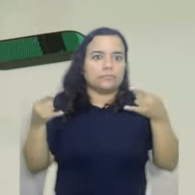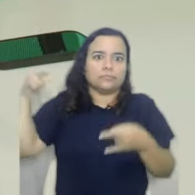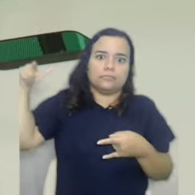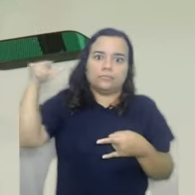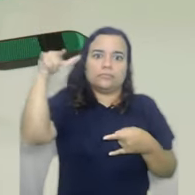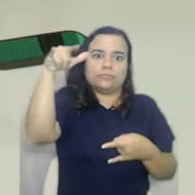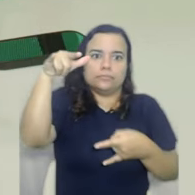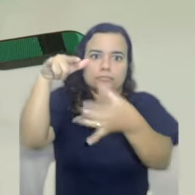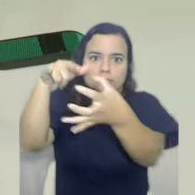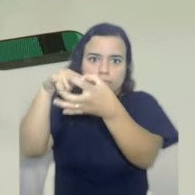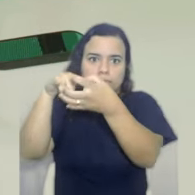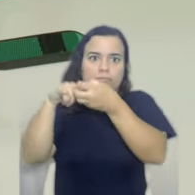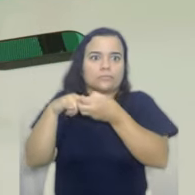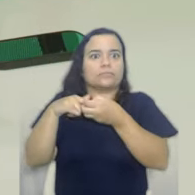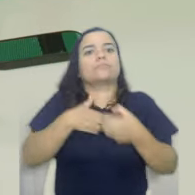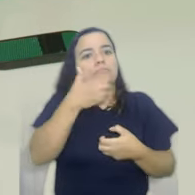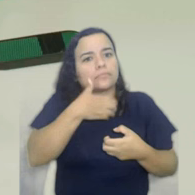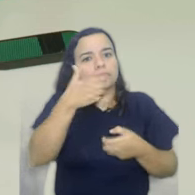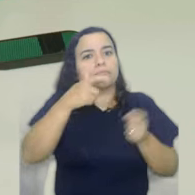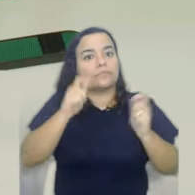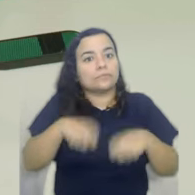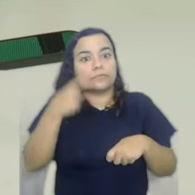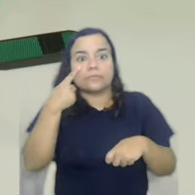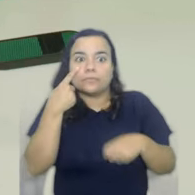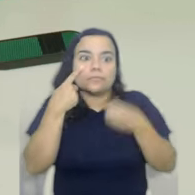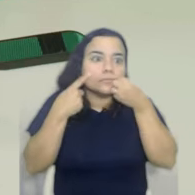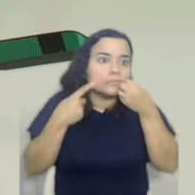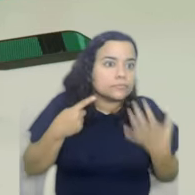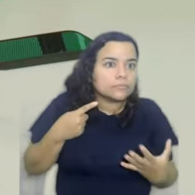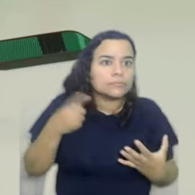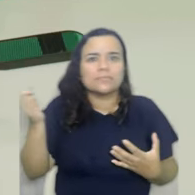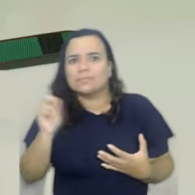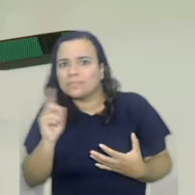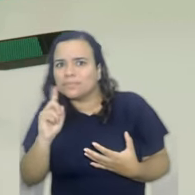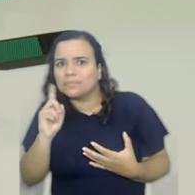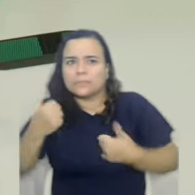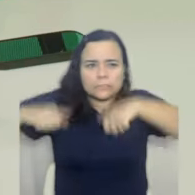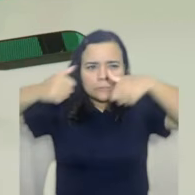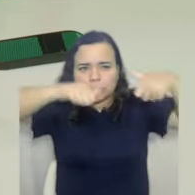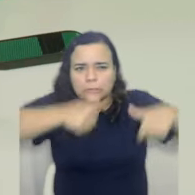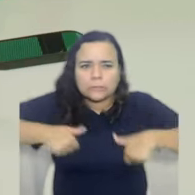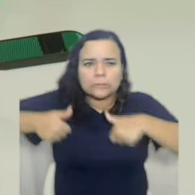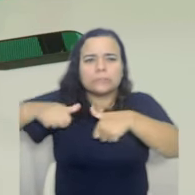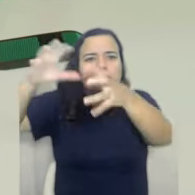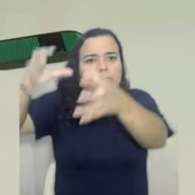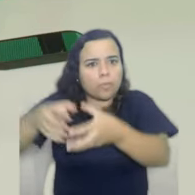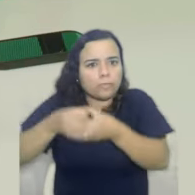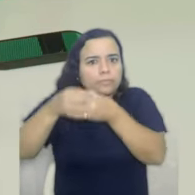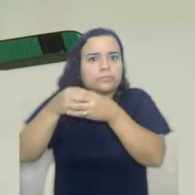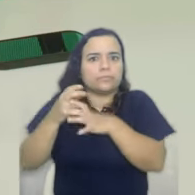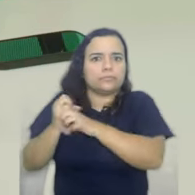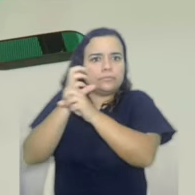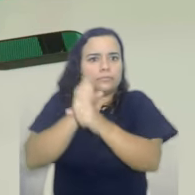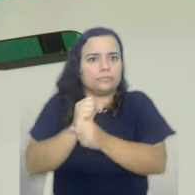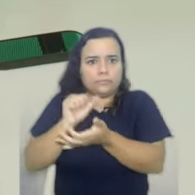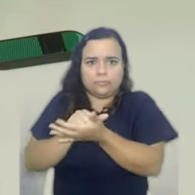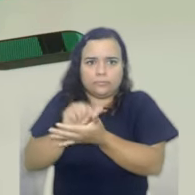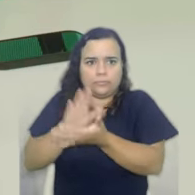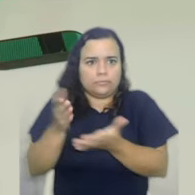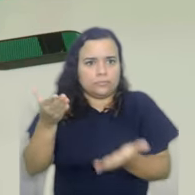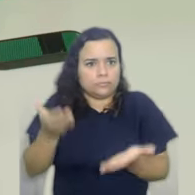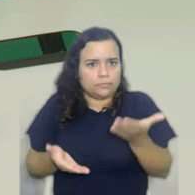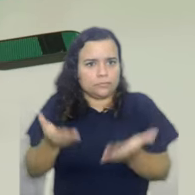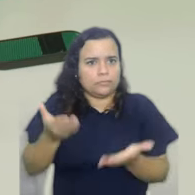maçãzinhas e ele consegue ver a maçã que tá boa a maçã que não tá E ele já quantifica a o número pesa dentro do